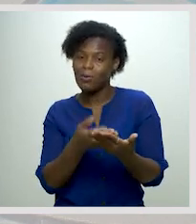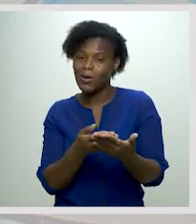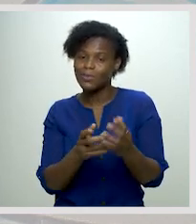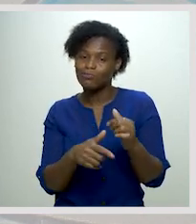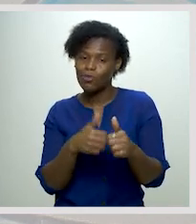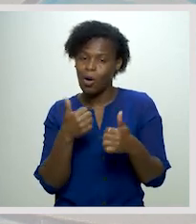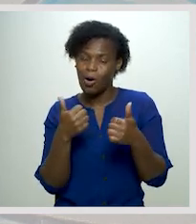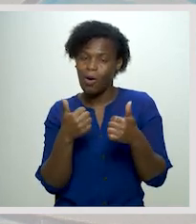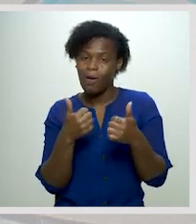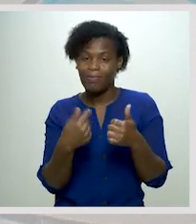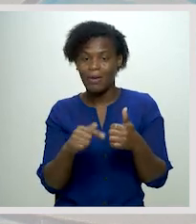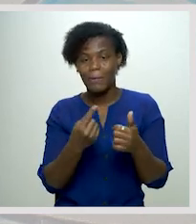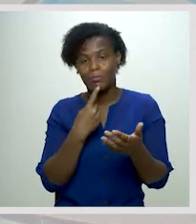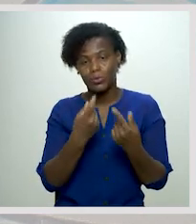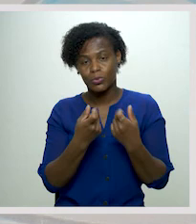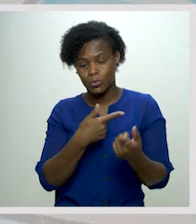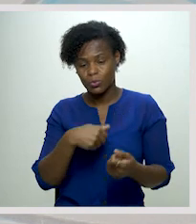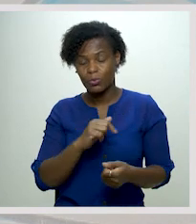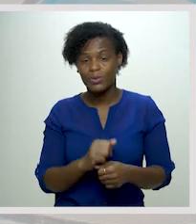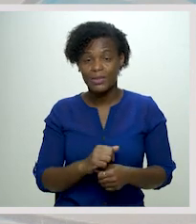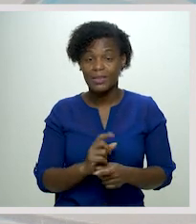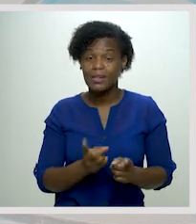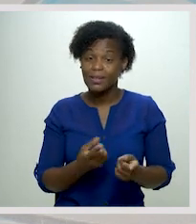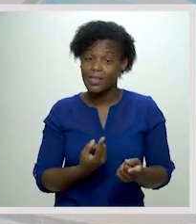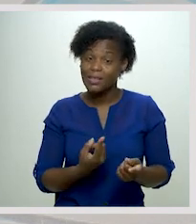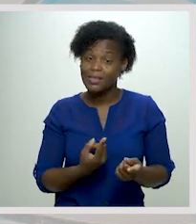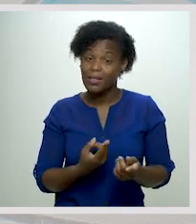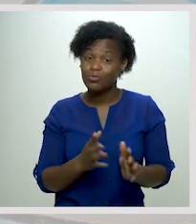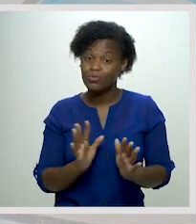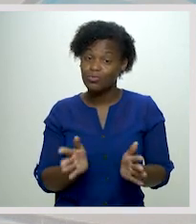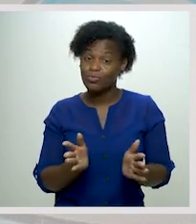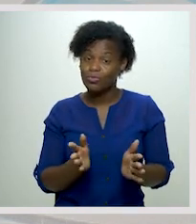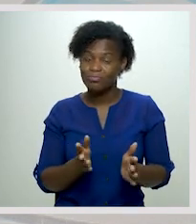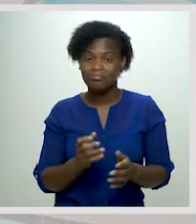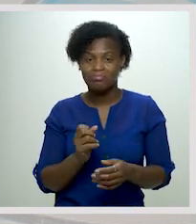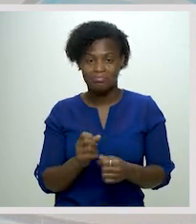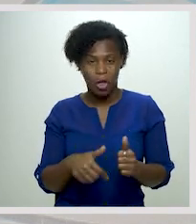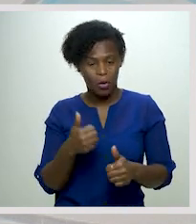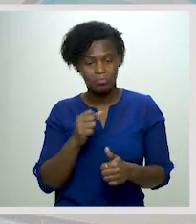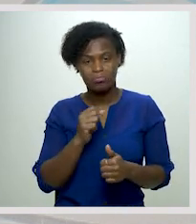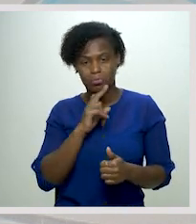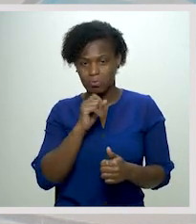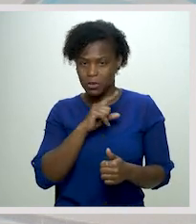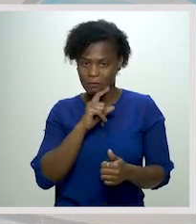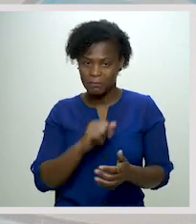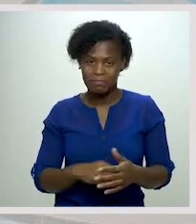uma resposta mais benéfica à nossa questão, que seja de prontidão possível.